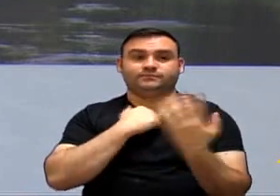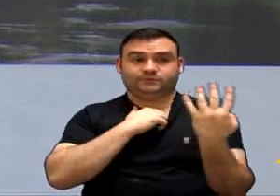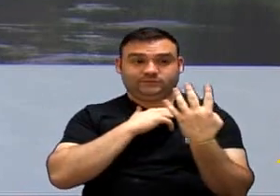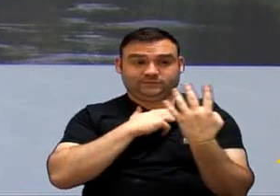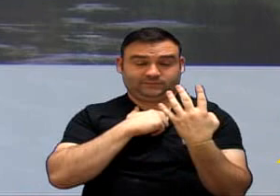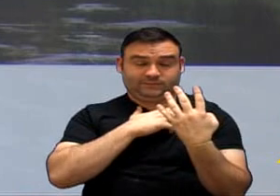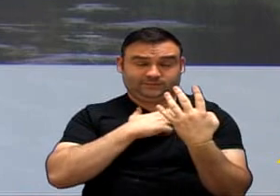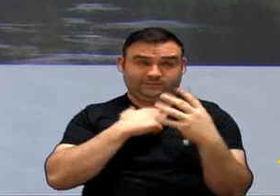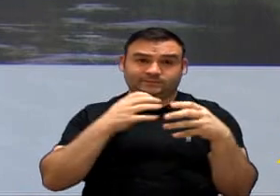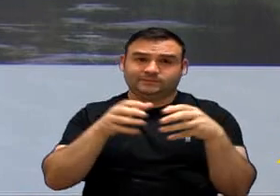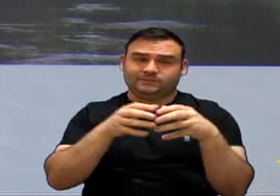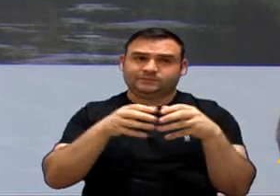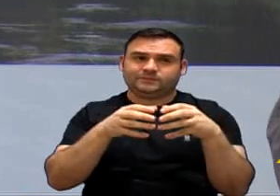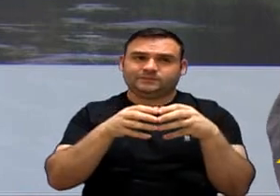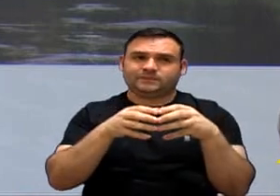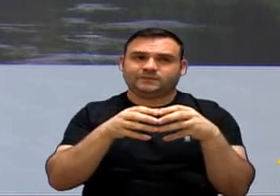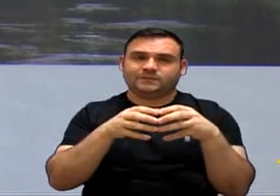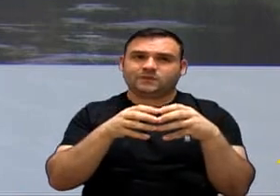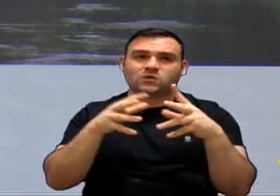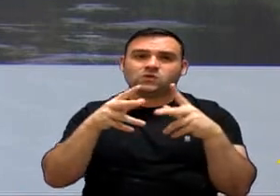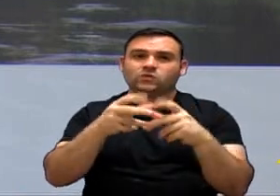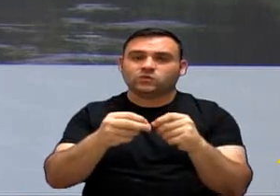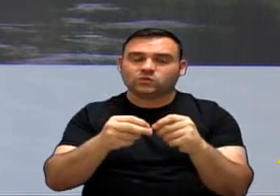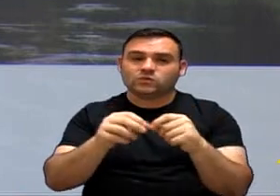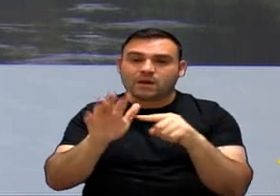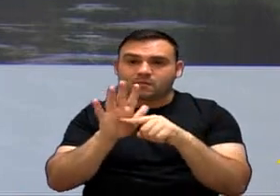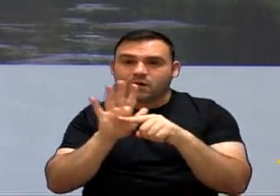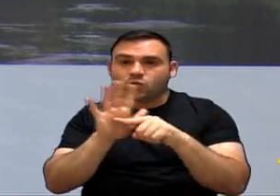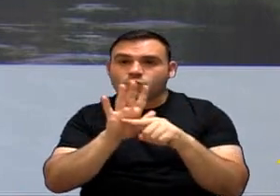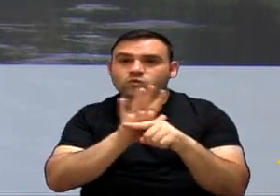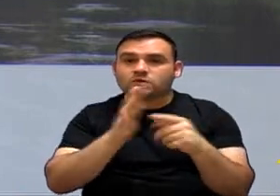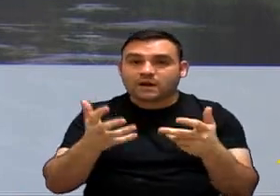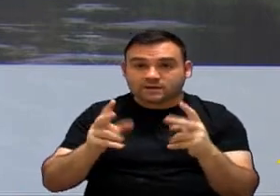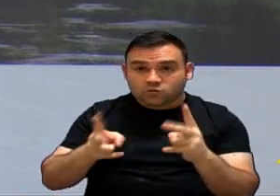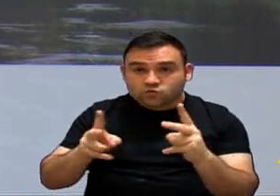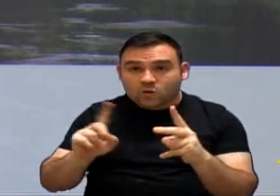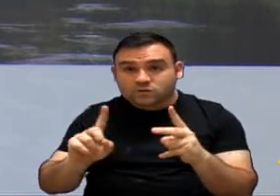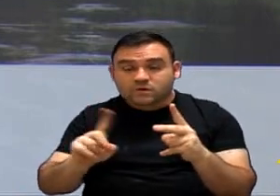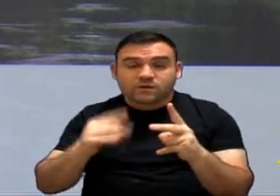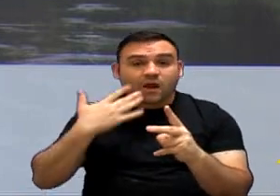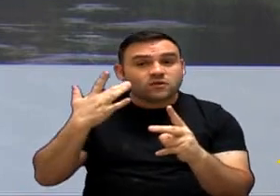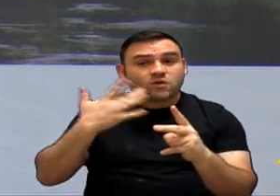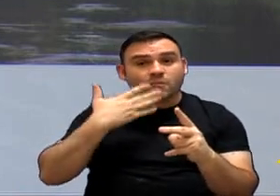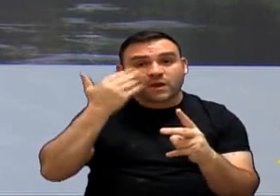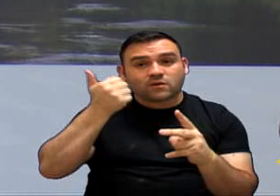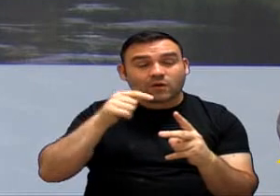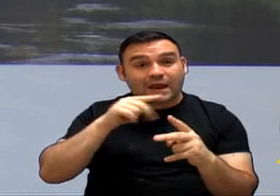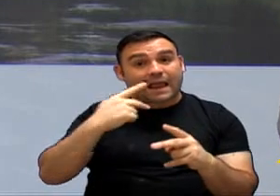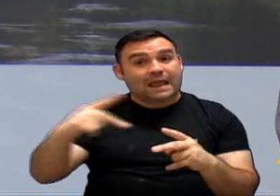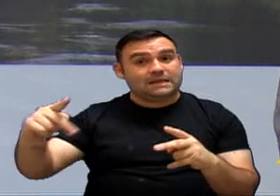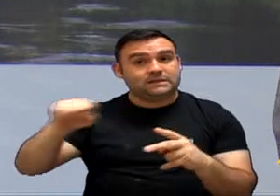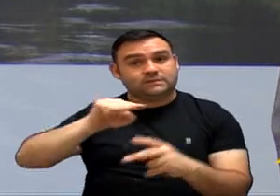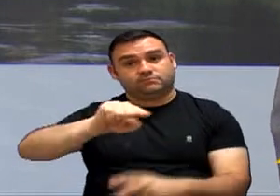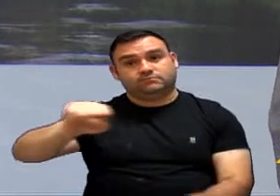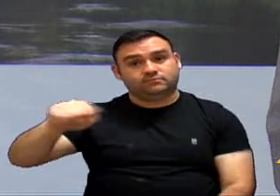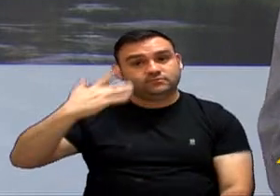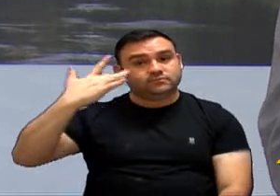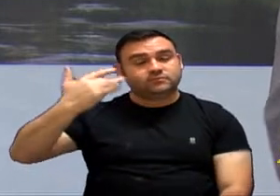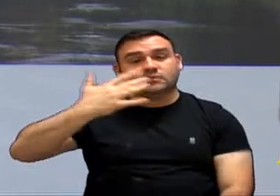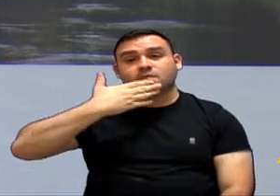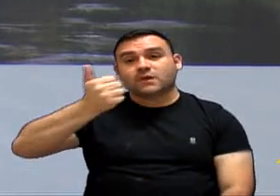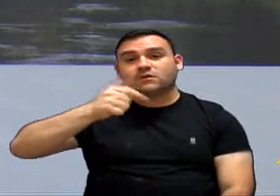a 4ª companhia foi toda consultada e eles acharam por bem eles mesmo